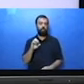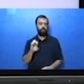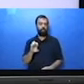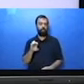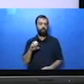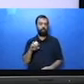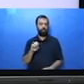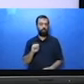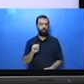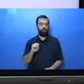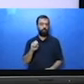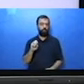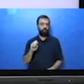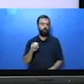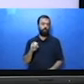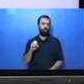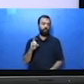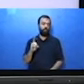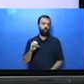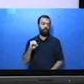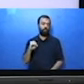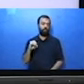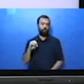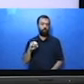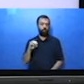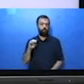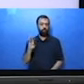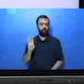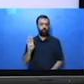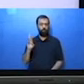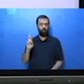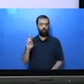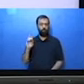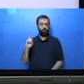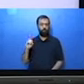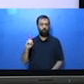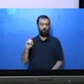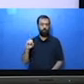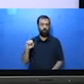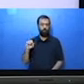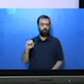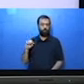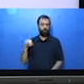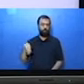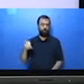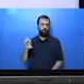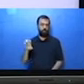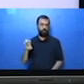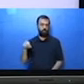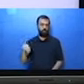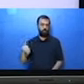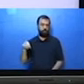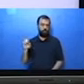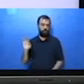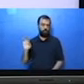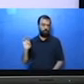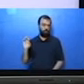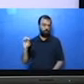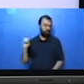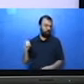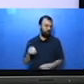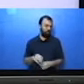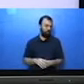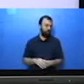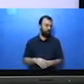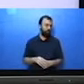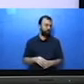São estruturas formadas por rochas magmáticas e sedimentares, que foram afetadas por forças